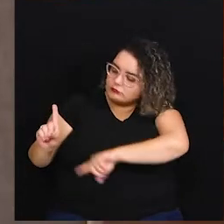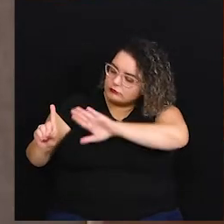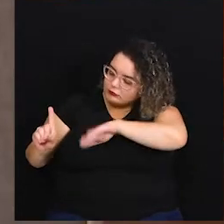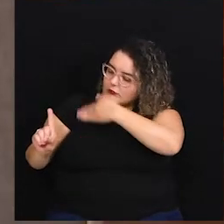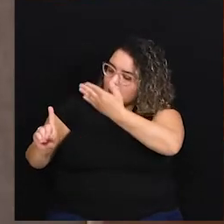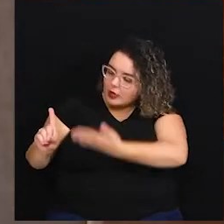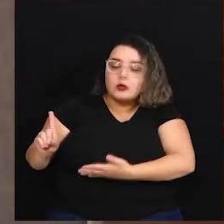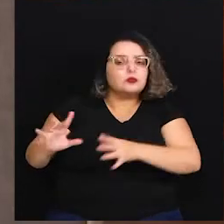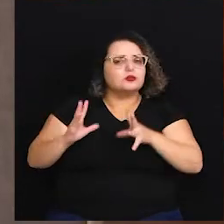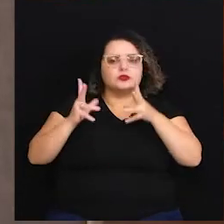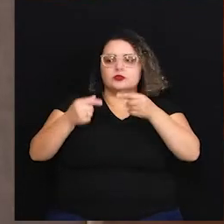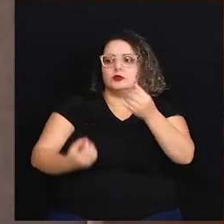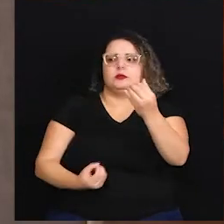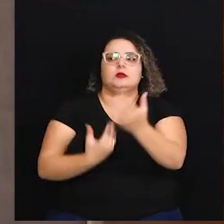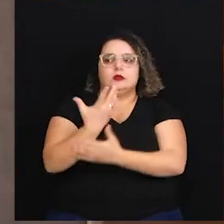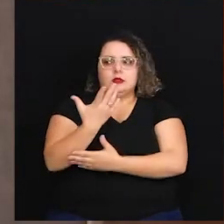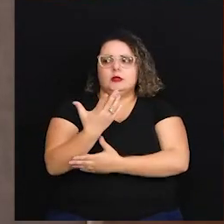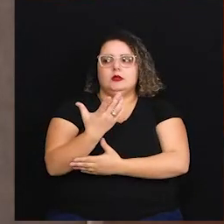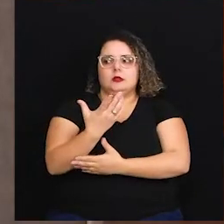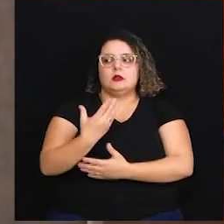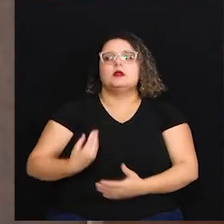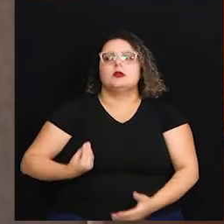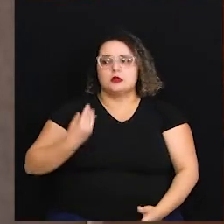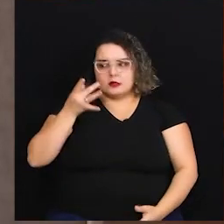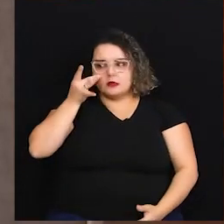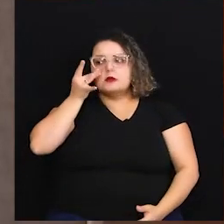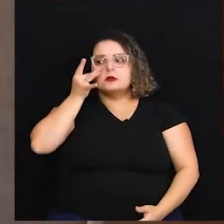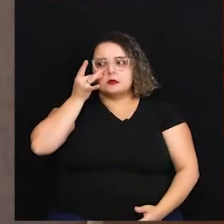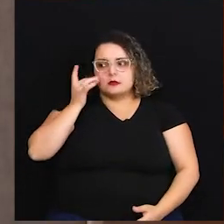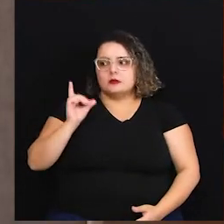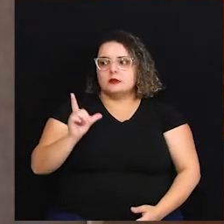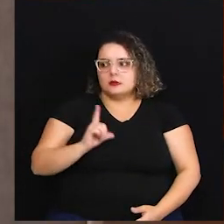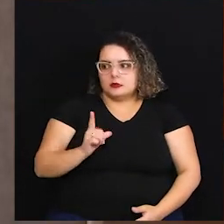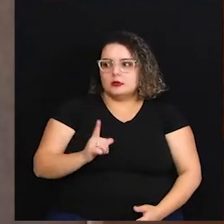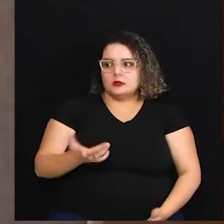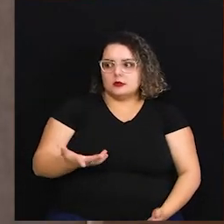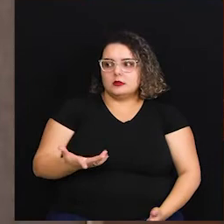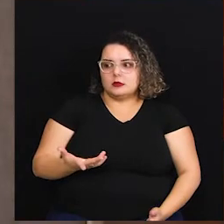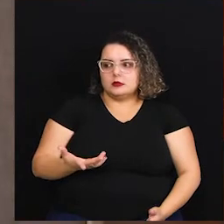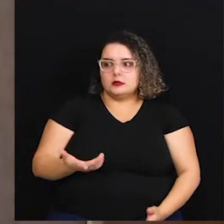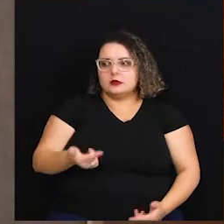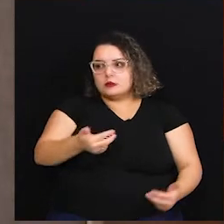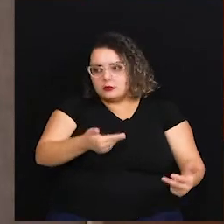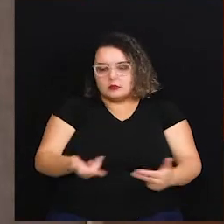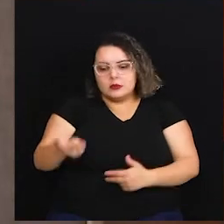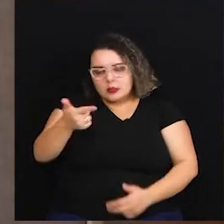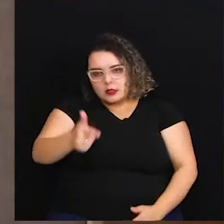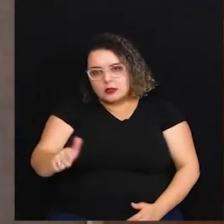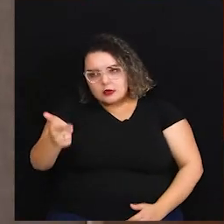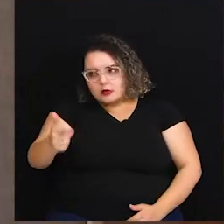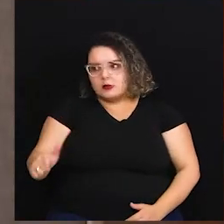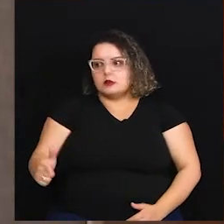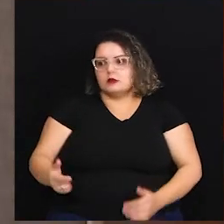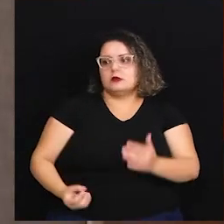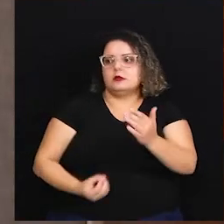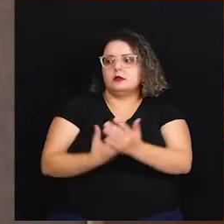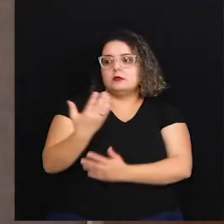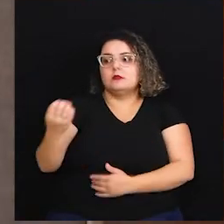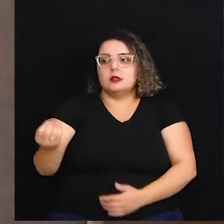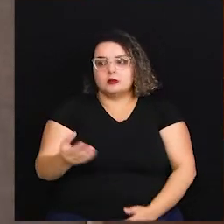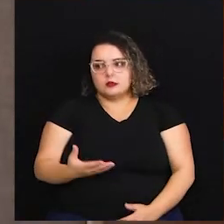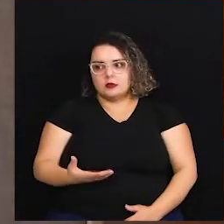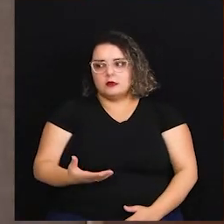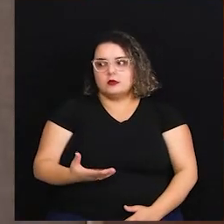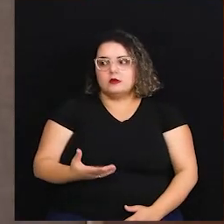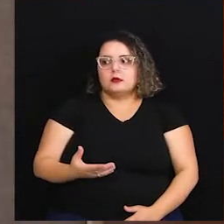ele. De todas as coleções que eu criar, ele vai estar presente, porque vai ter sempre, vou repetir sempre esta coleção. E eu tô